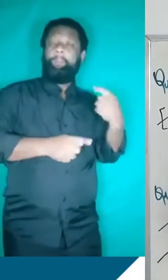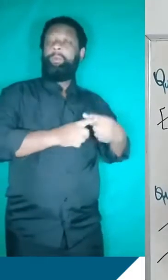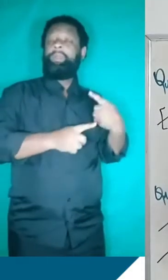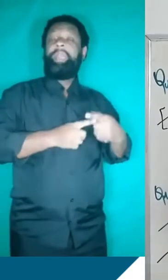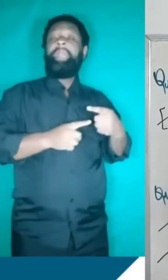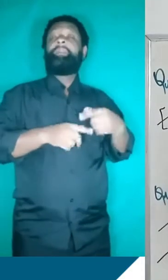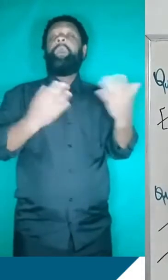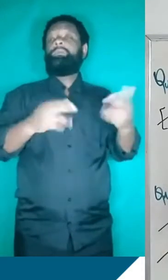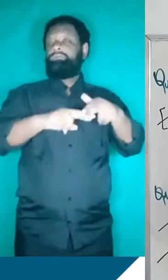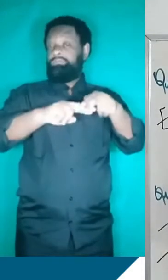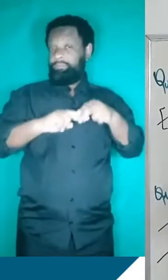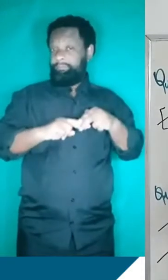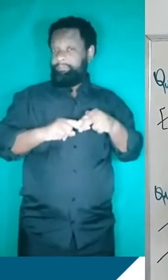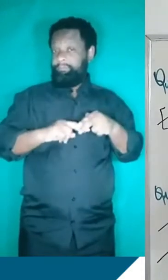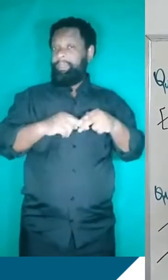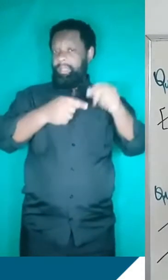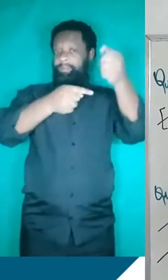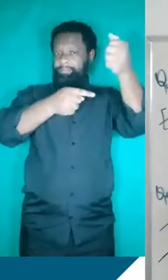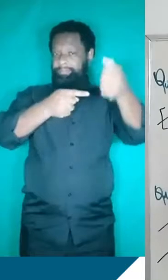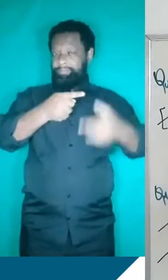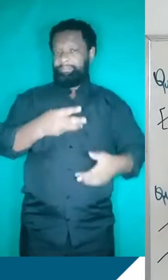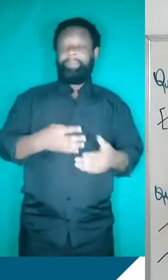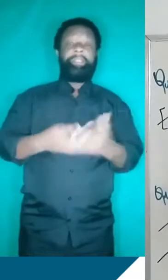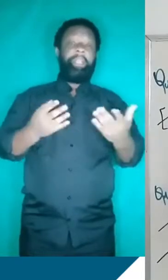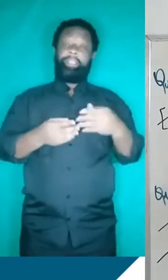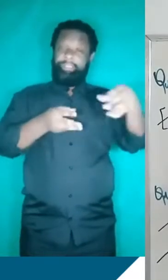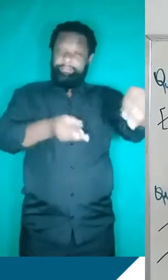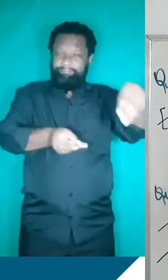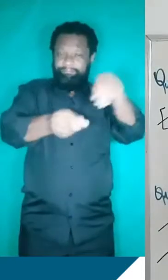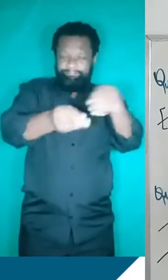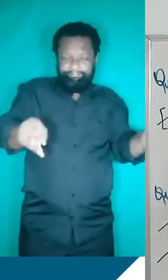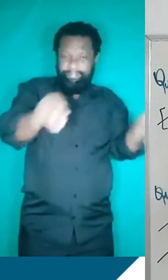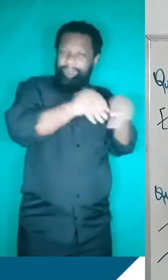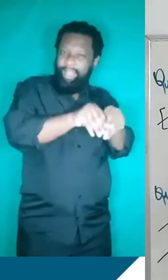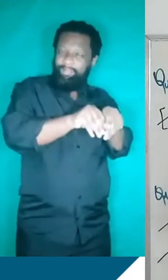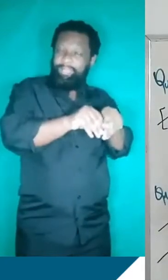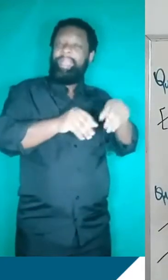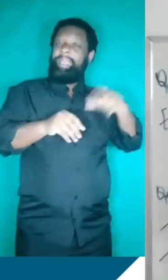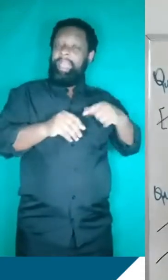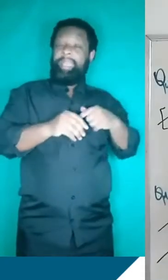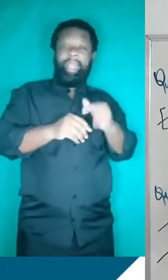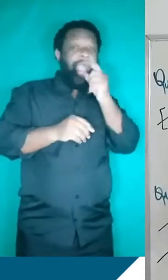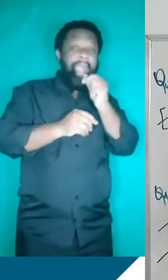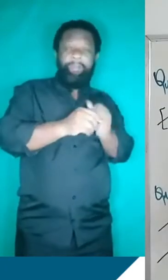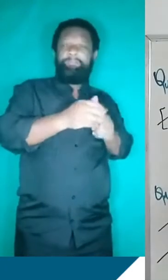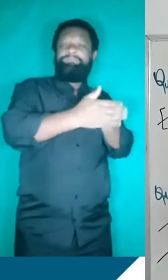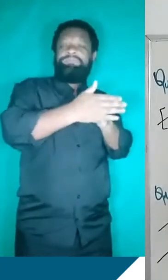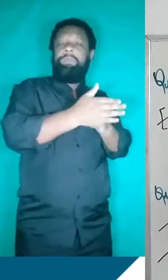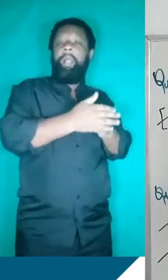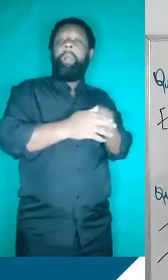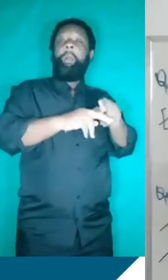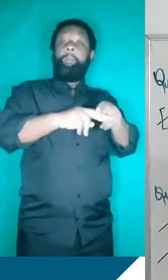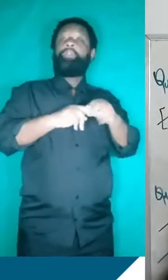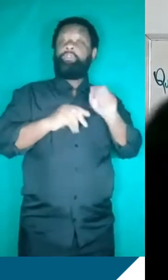relação às de pano deve-se às... Então, pessoal, essas fraldas aqui são mais eficientes na retenção de água por conta do